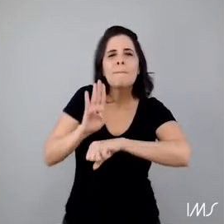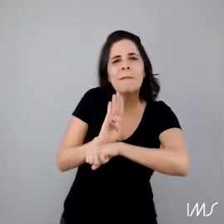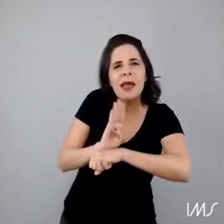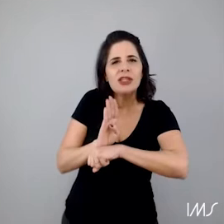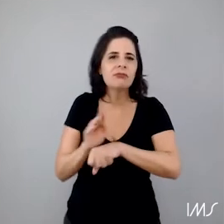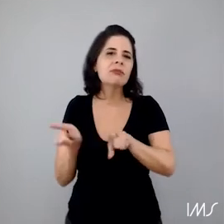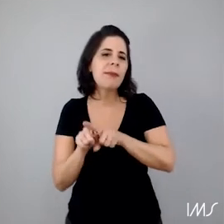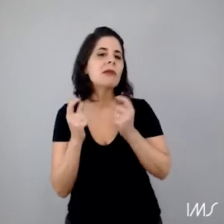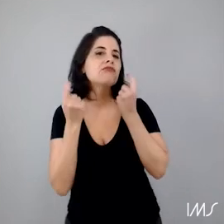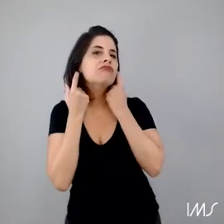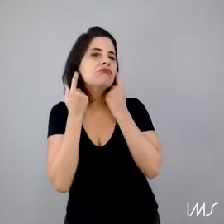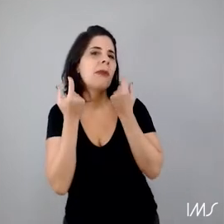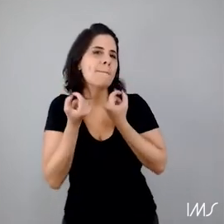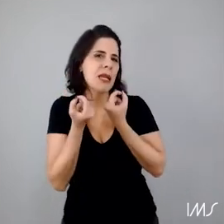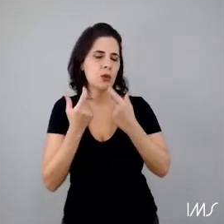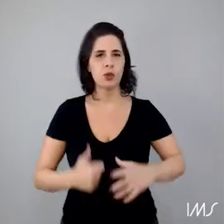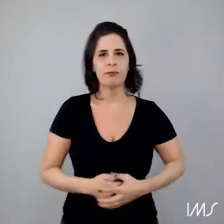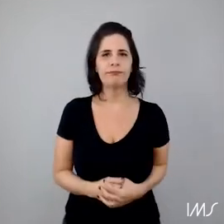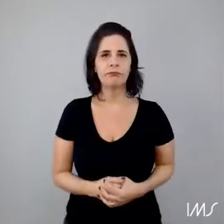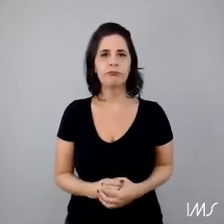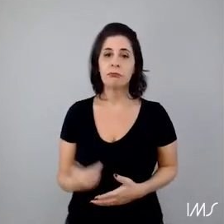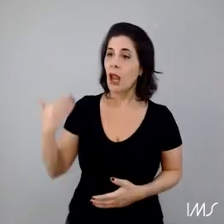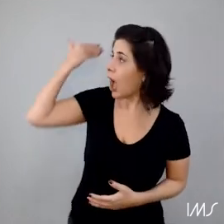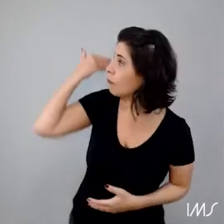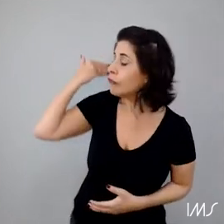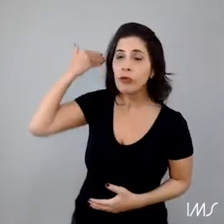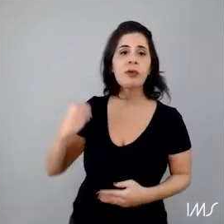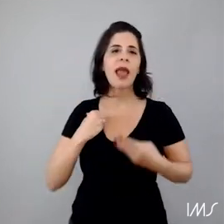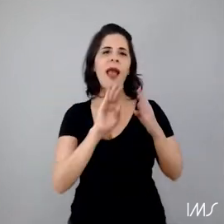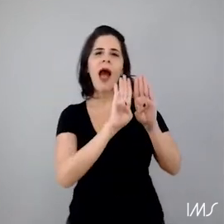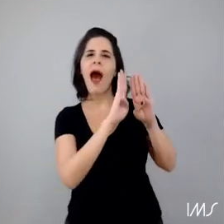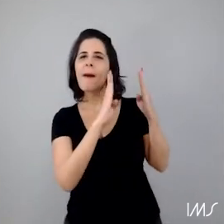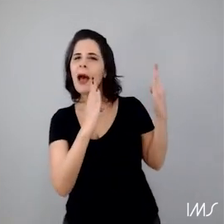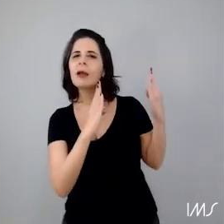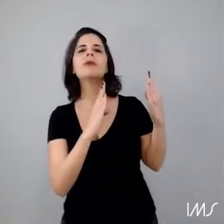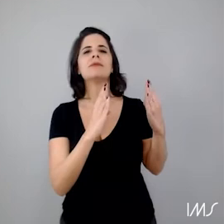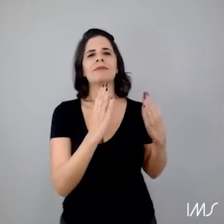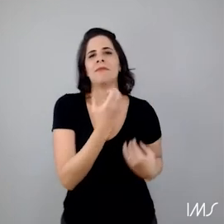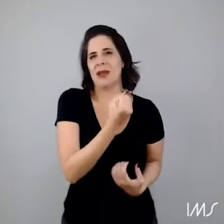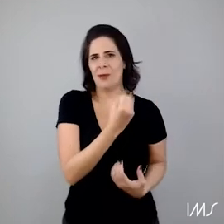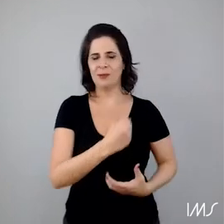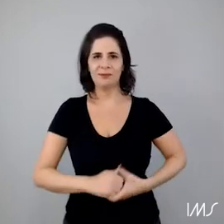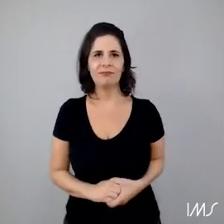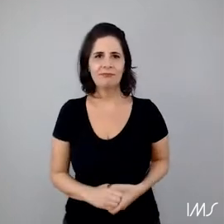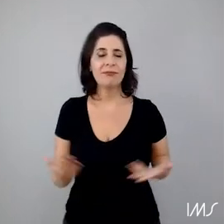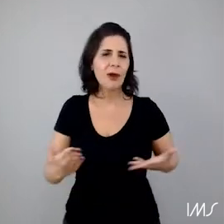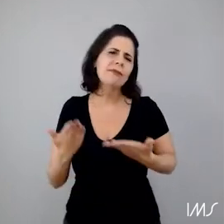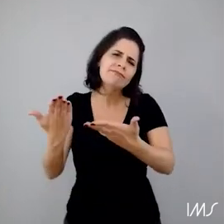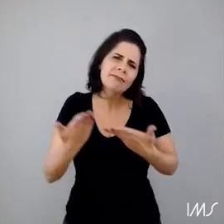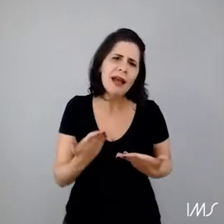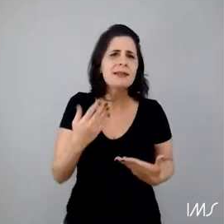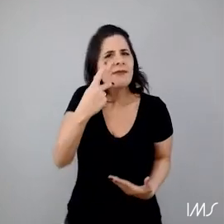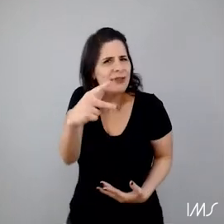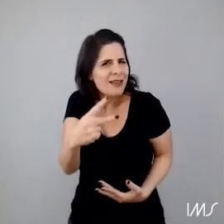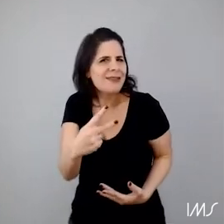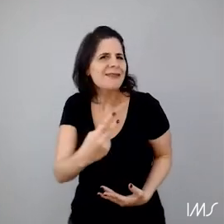num quarto que tem ao fundo um armário de portas brancas. Eu gostaria de agradecer, em primeiro lugar, a vocês por sua